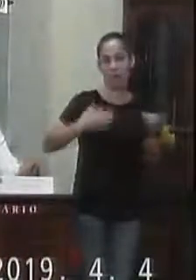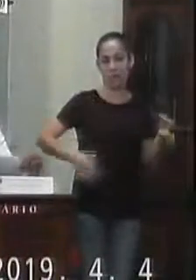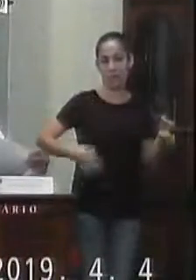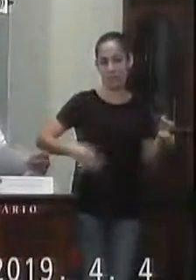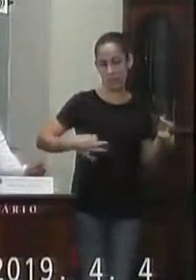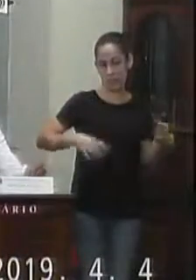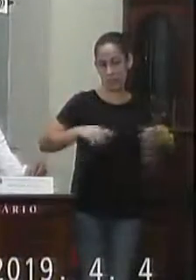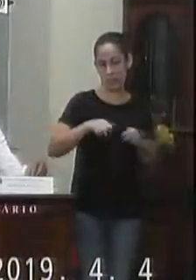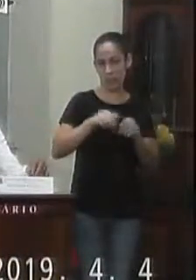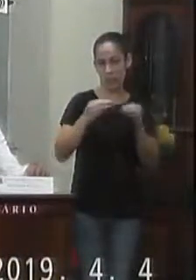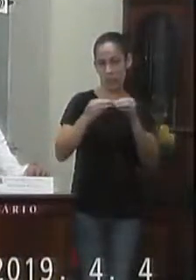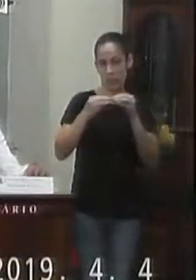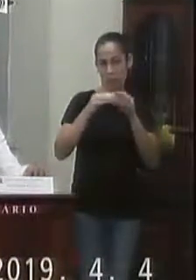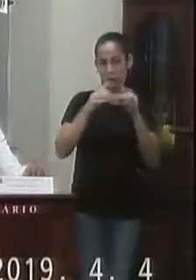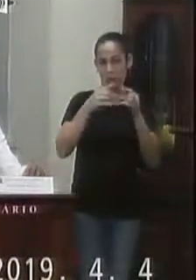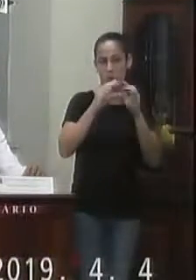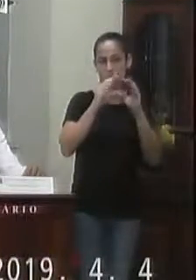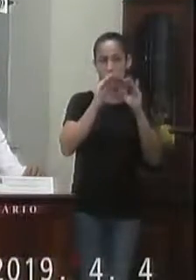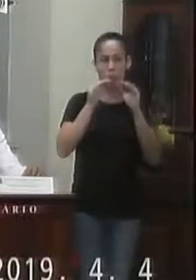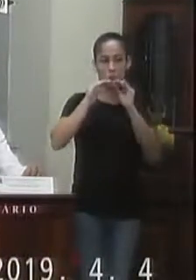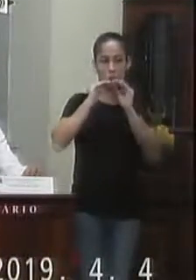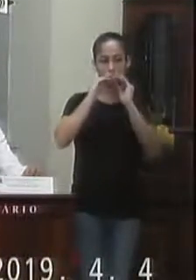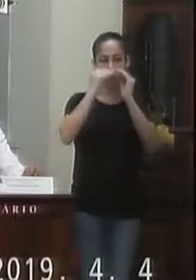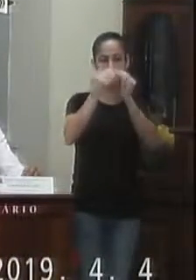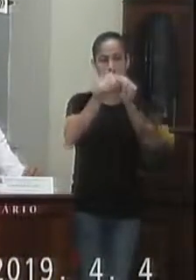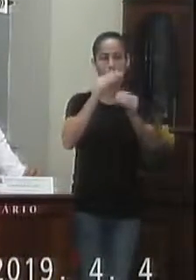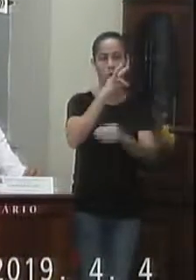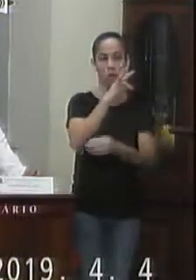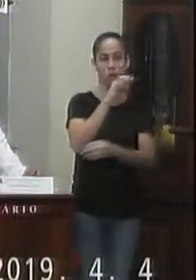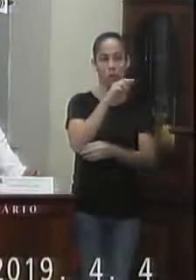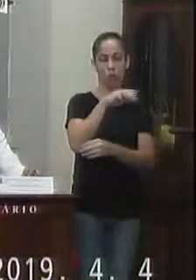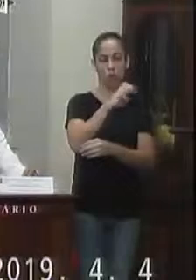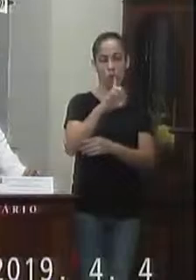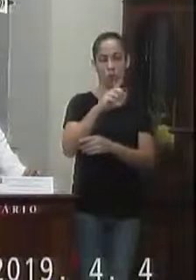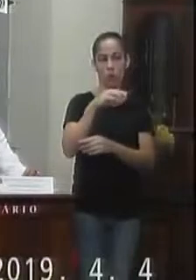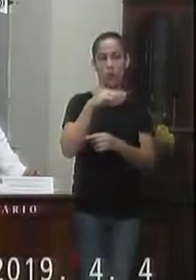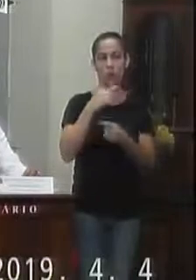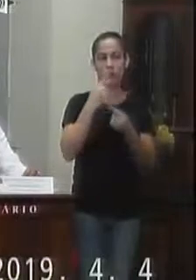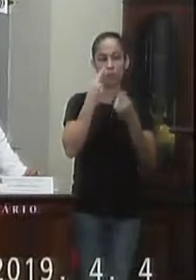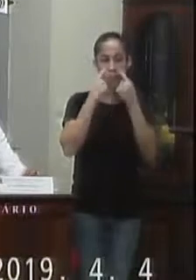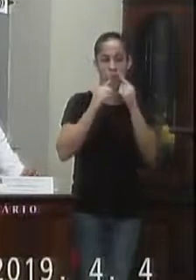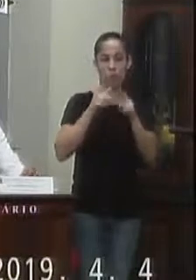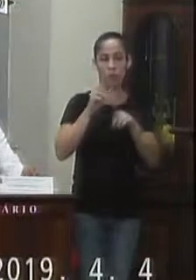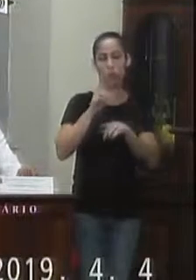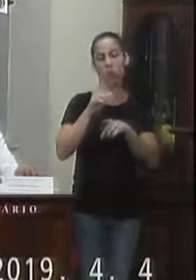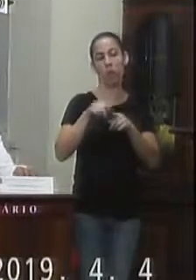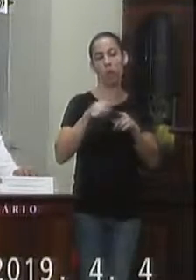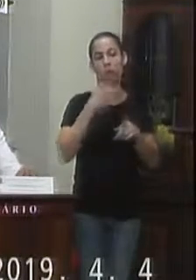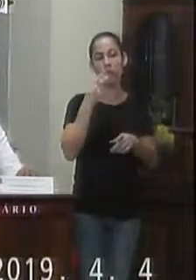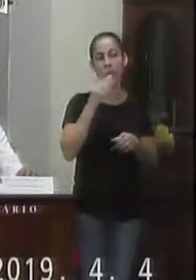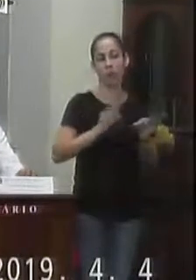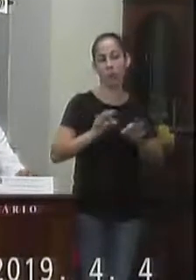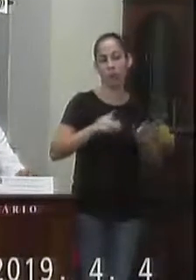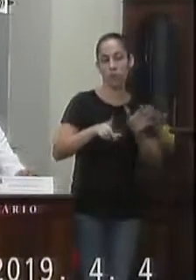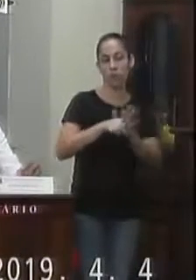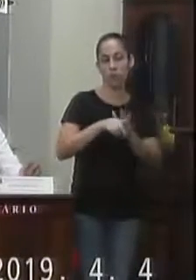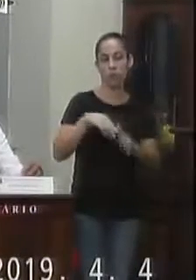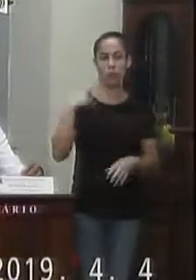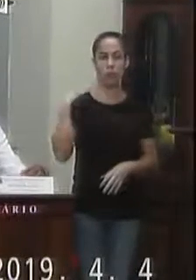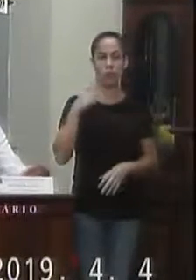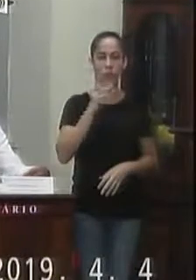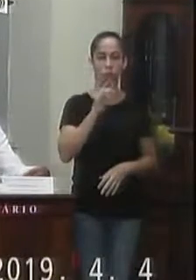chora, dando outras providências. Trata de projeto de lei ordinária do vereador Fábio Antônio. O presente tem como finalidade, em caráter